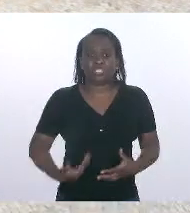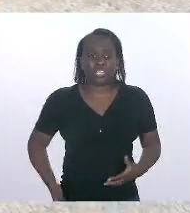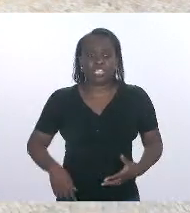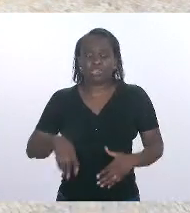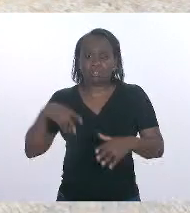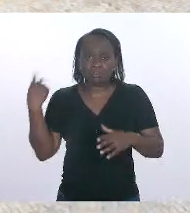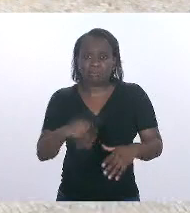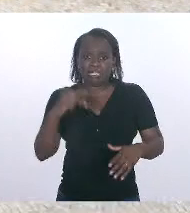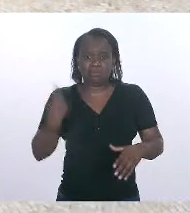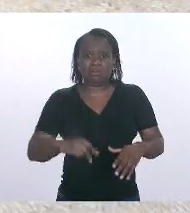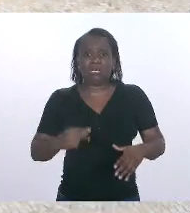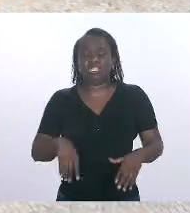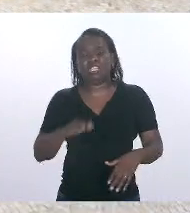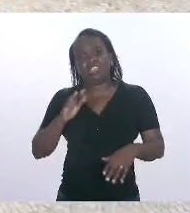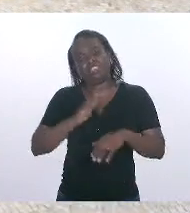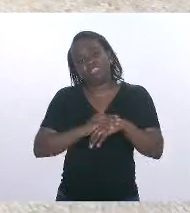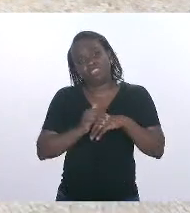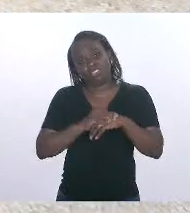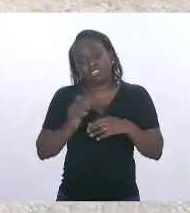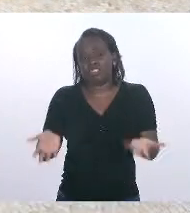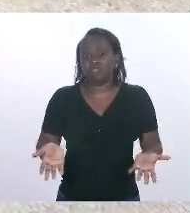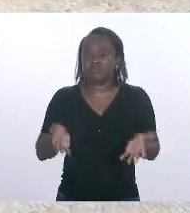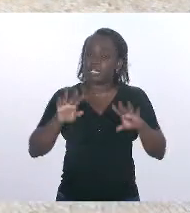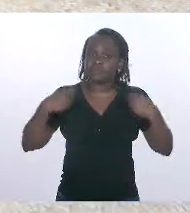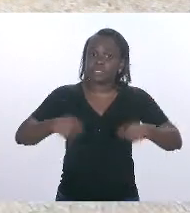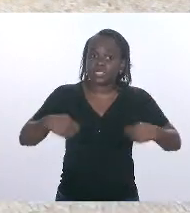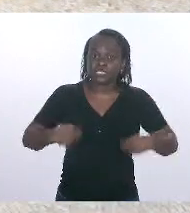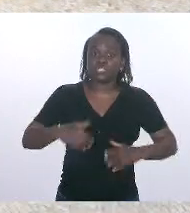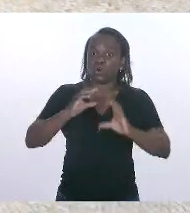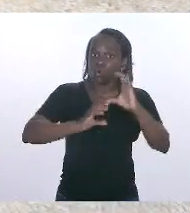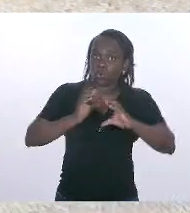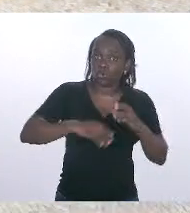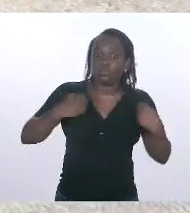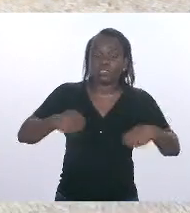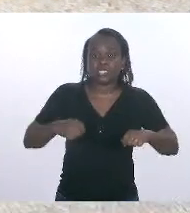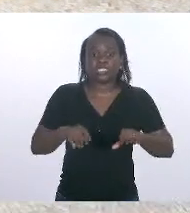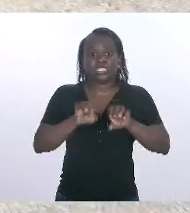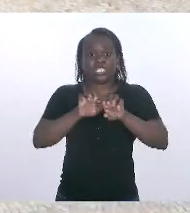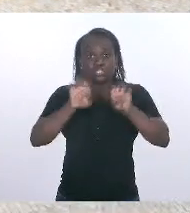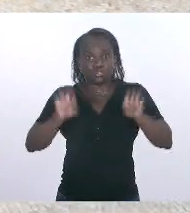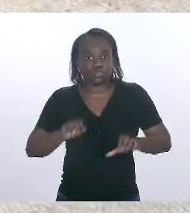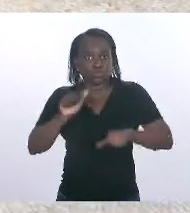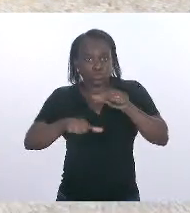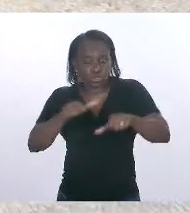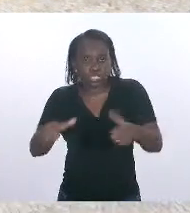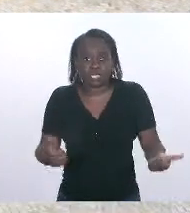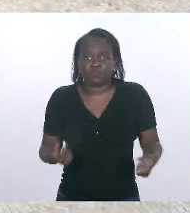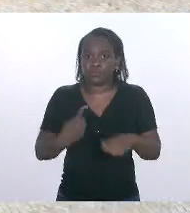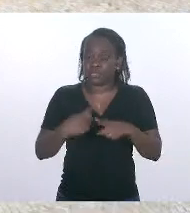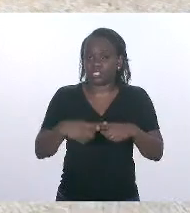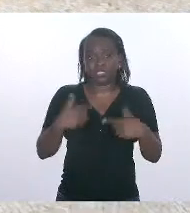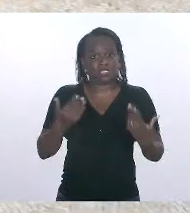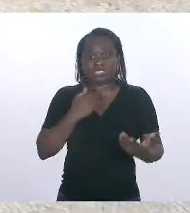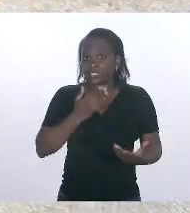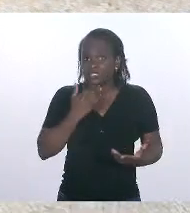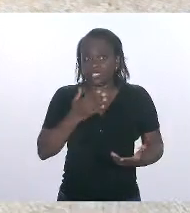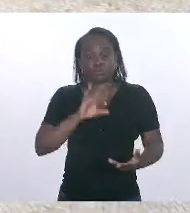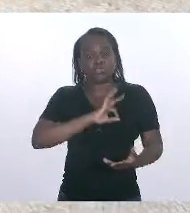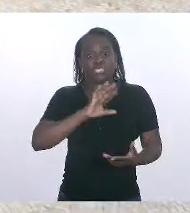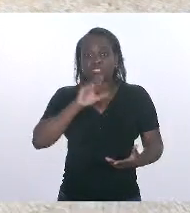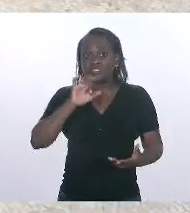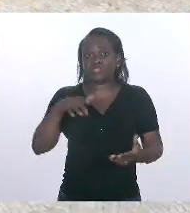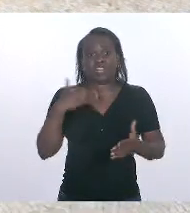nas costas, passando a mão na nossa cabeça. A gente precisa de concurso, precisa de reestruturação, porque senão a Polícia Civil vai acabar. Eu